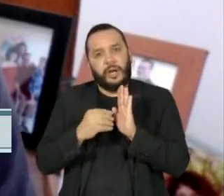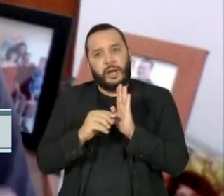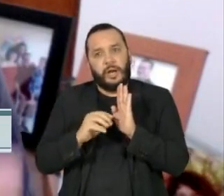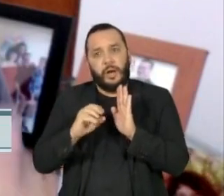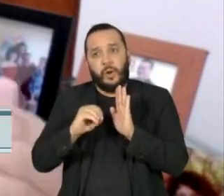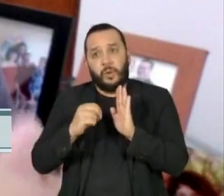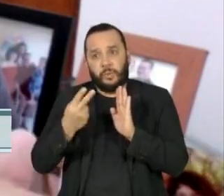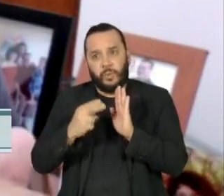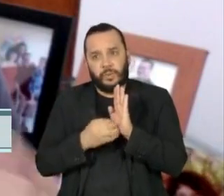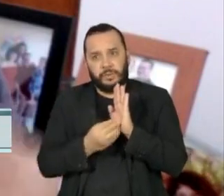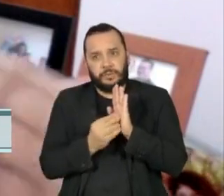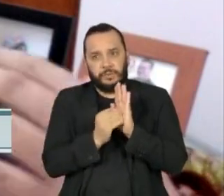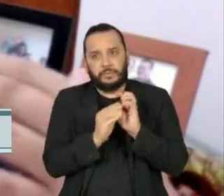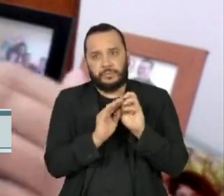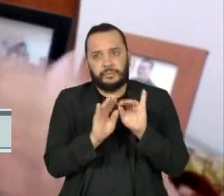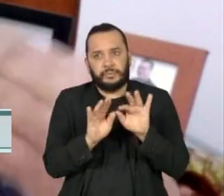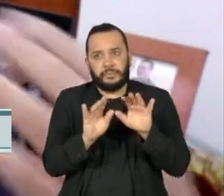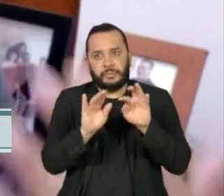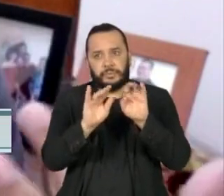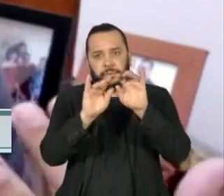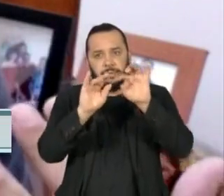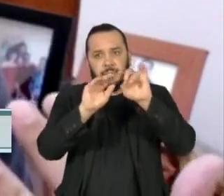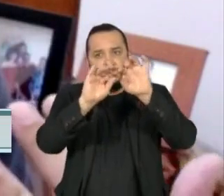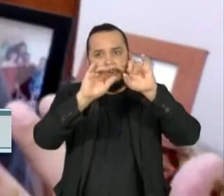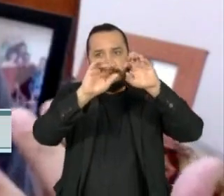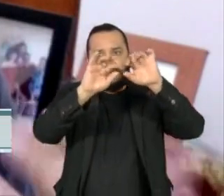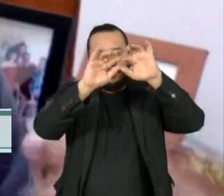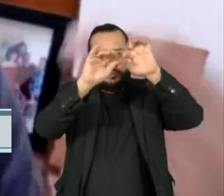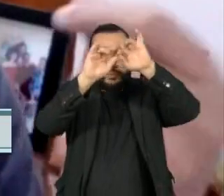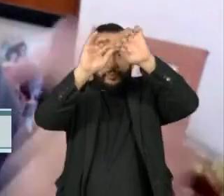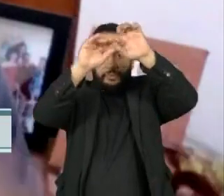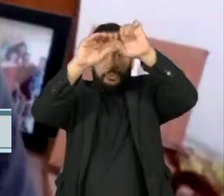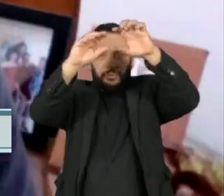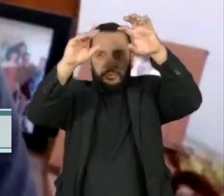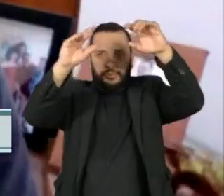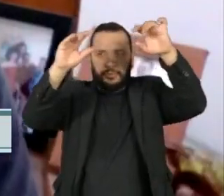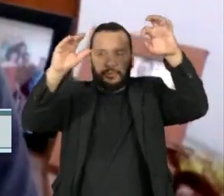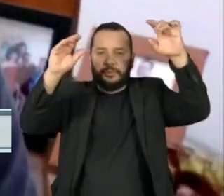esse oxigênio e este oxigênio nas camadas superiores